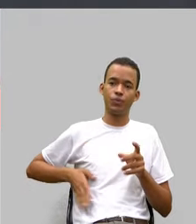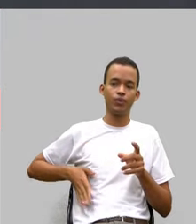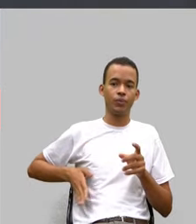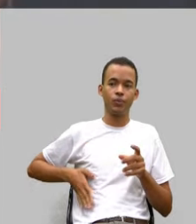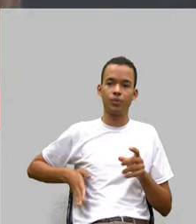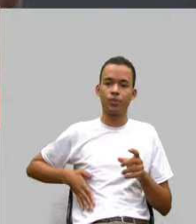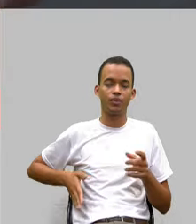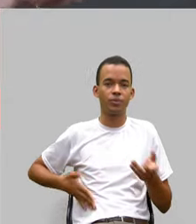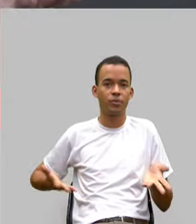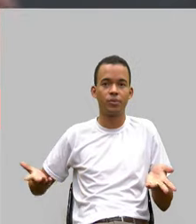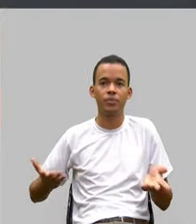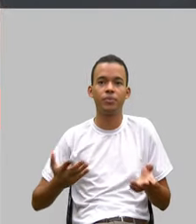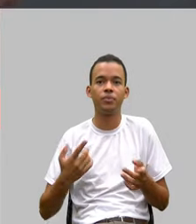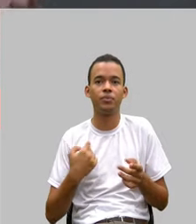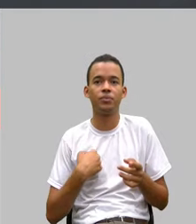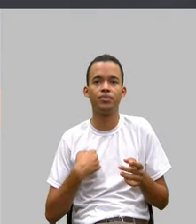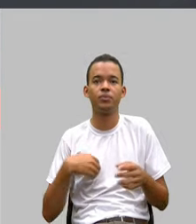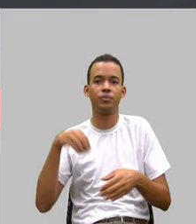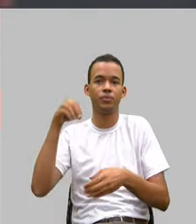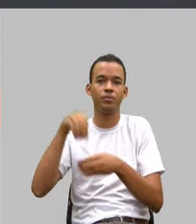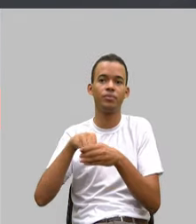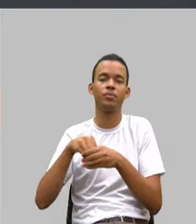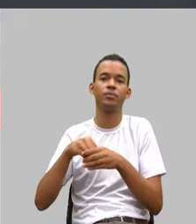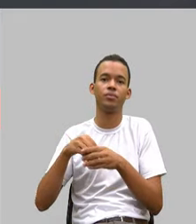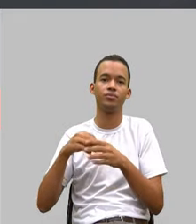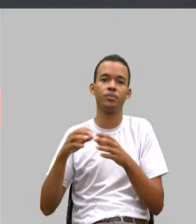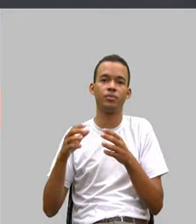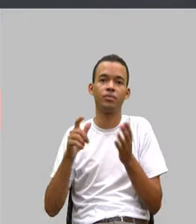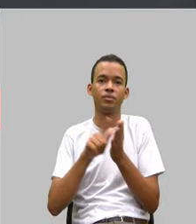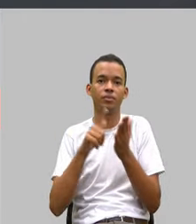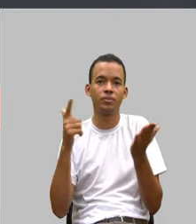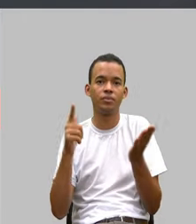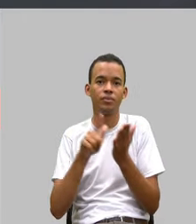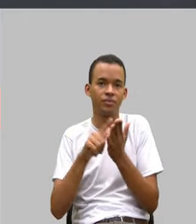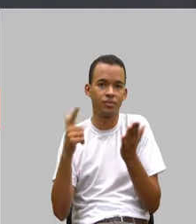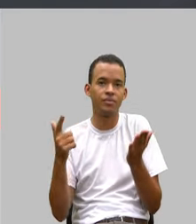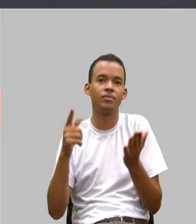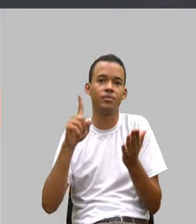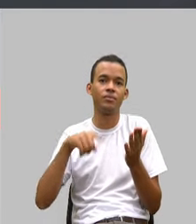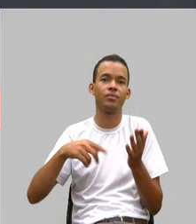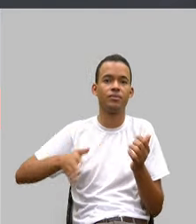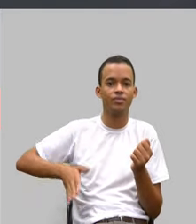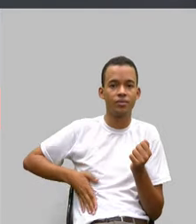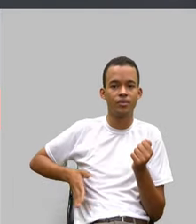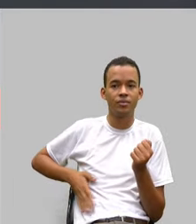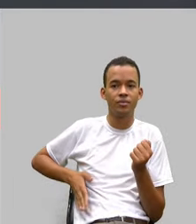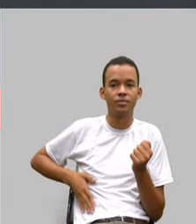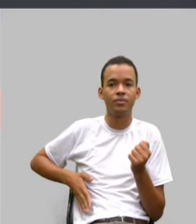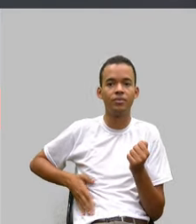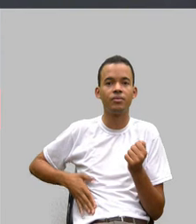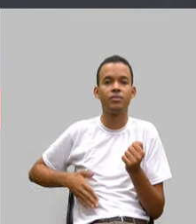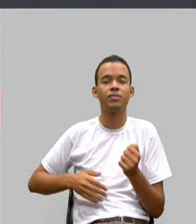traficante eu faço parte até da dos jornais da minha cidade como traficante né então